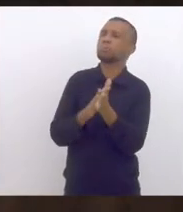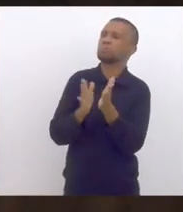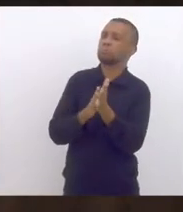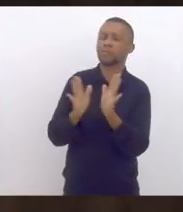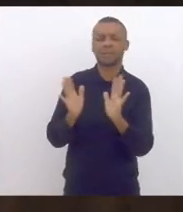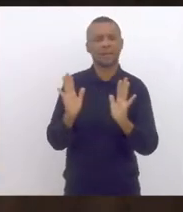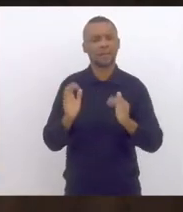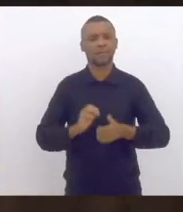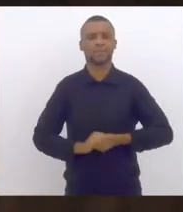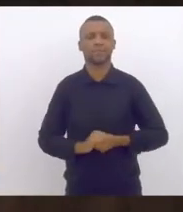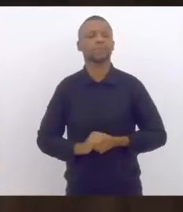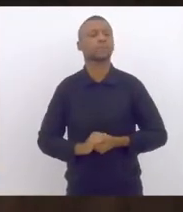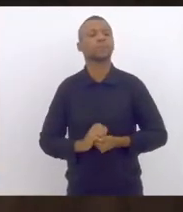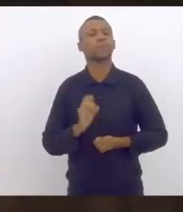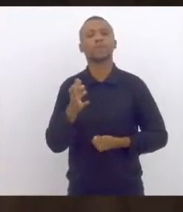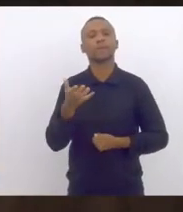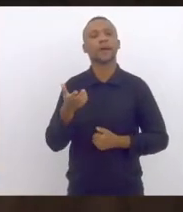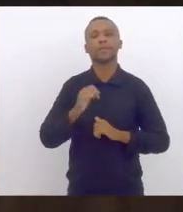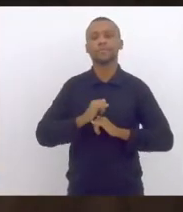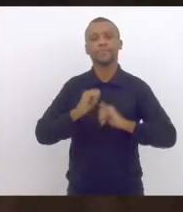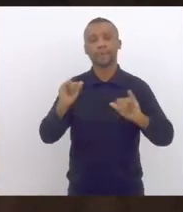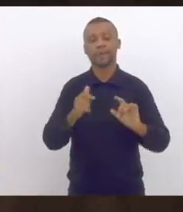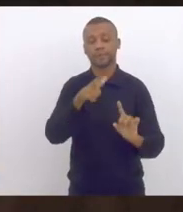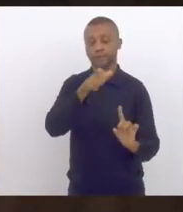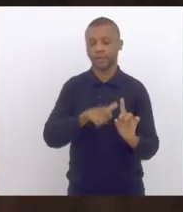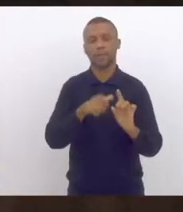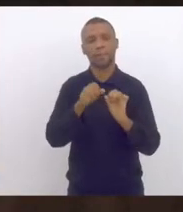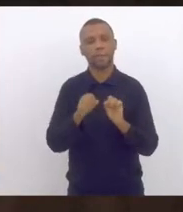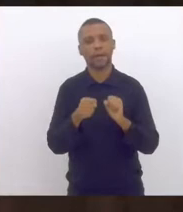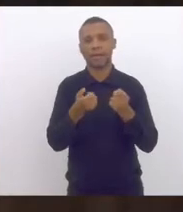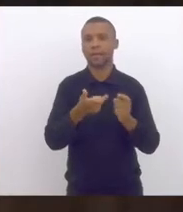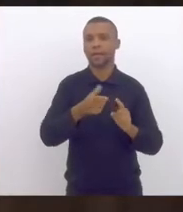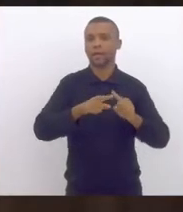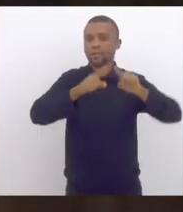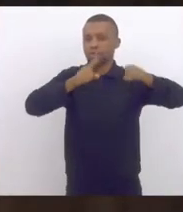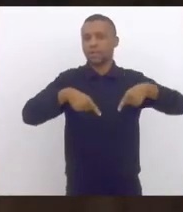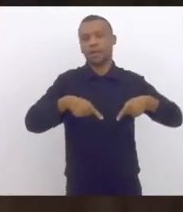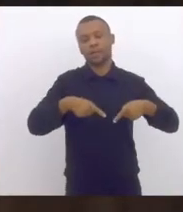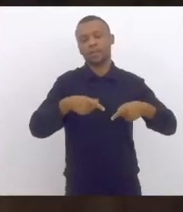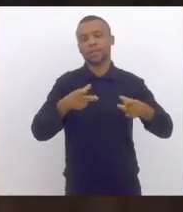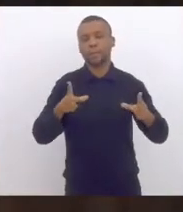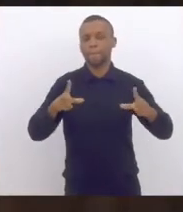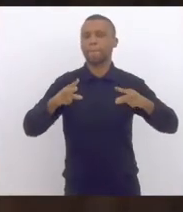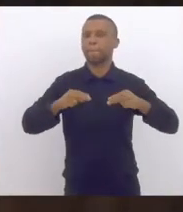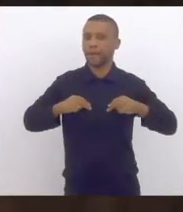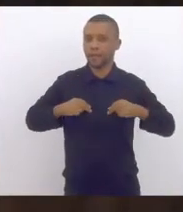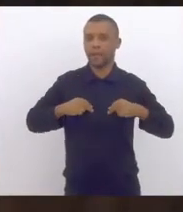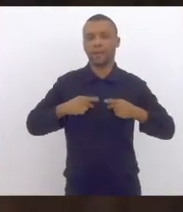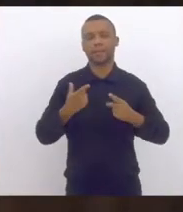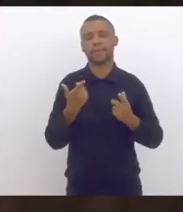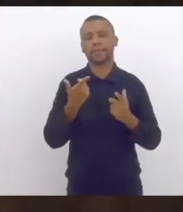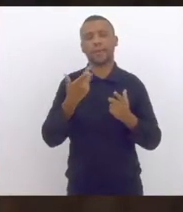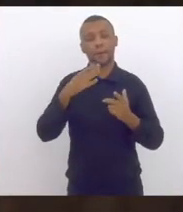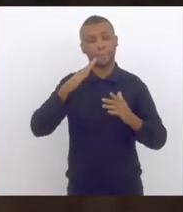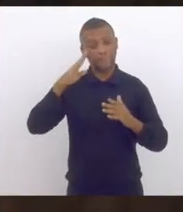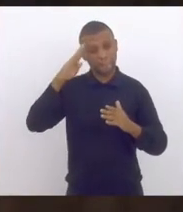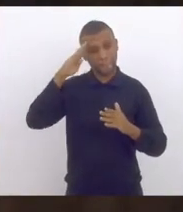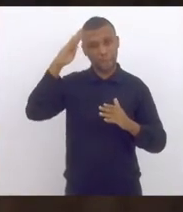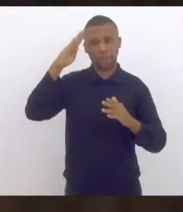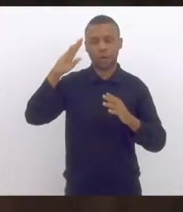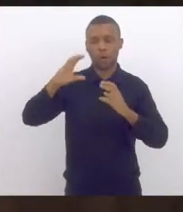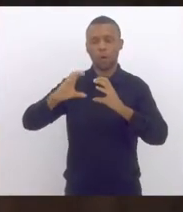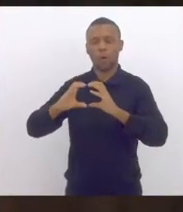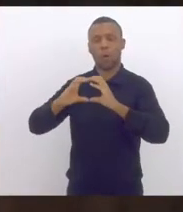vou dizer que é uma defensora que merece plenamente a honraria máxima que esse parlamento